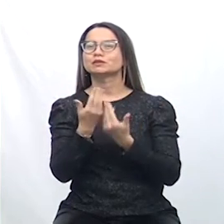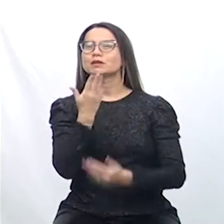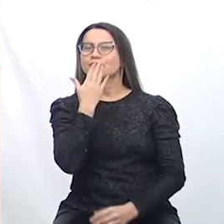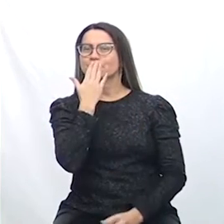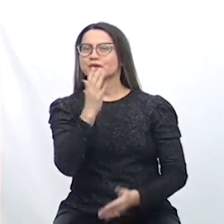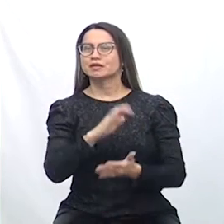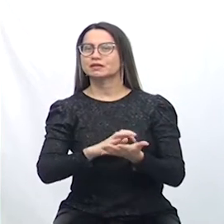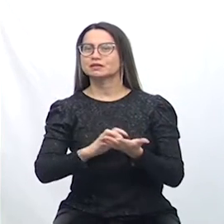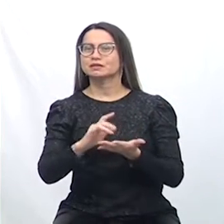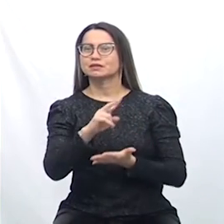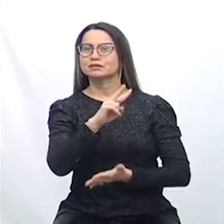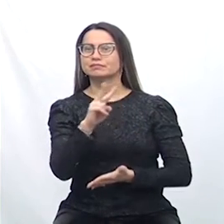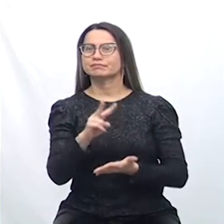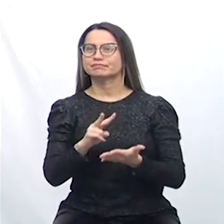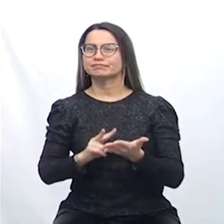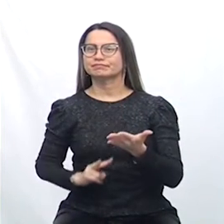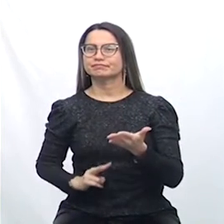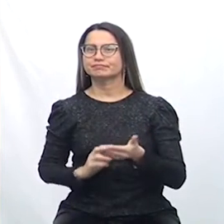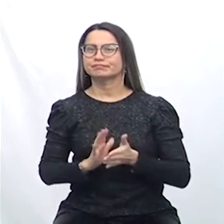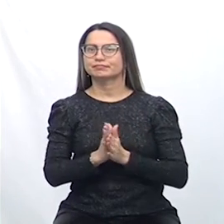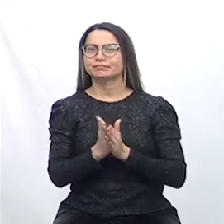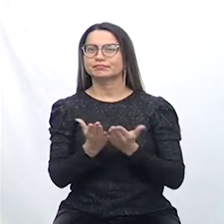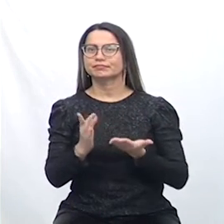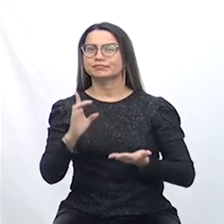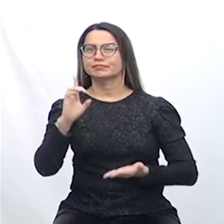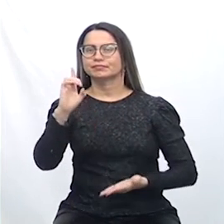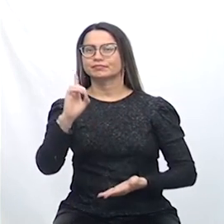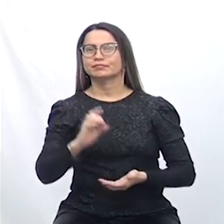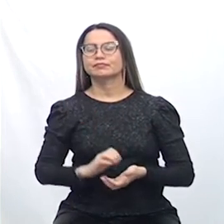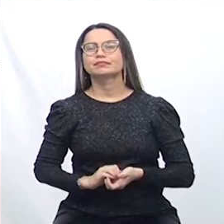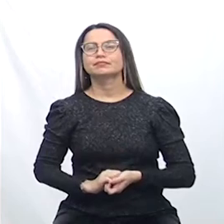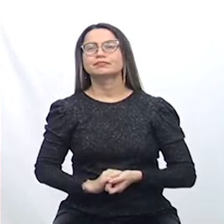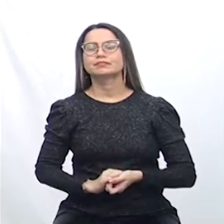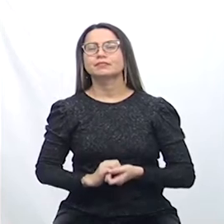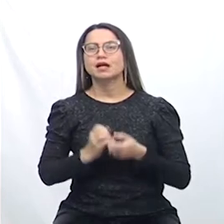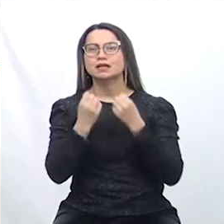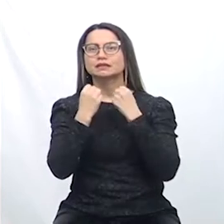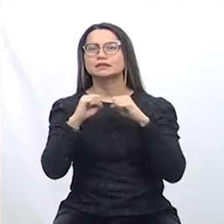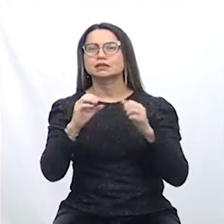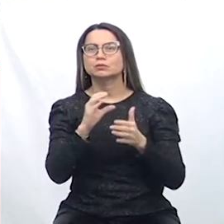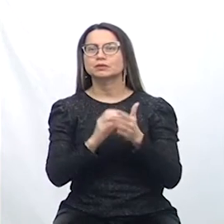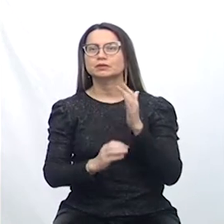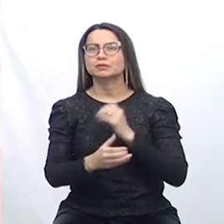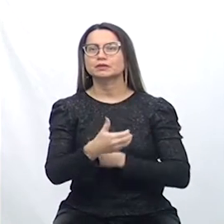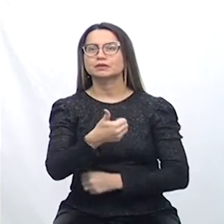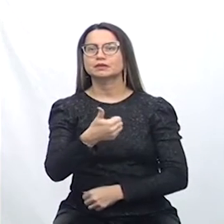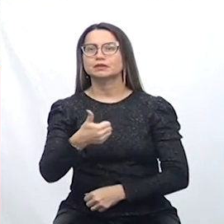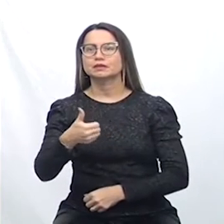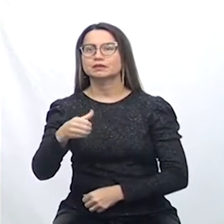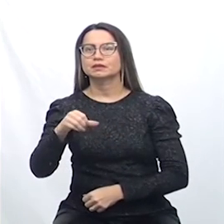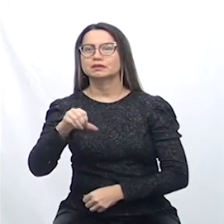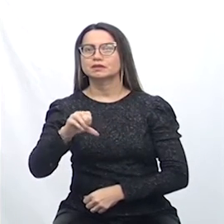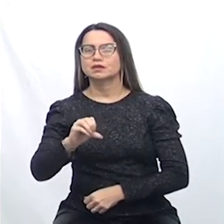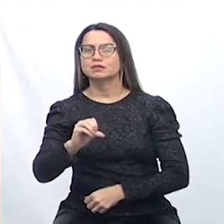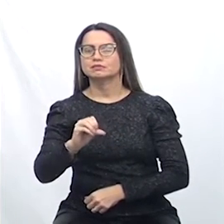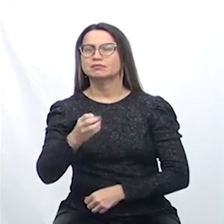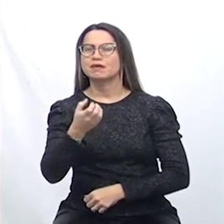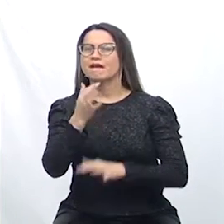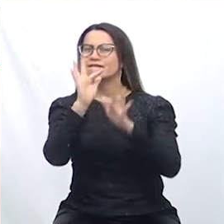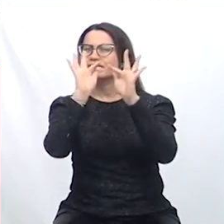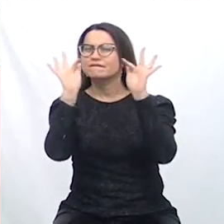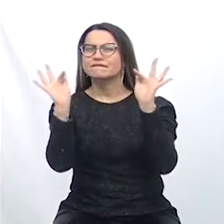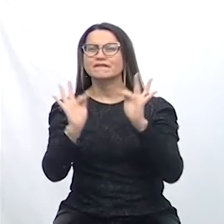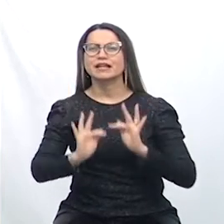faça a leitura da Bíblia. Salmo 119. Bem-aventurados os irrepreensíveis no